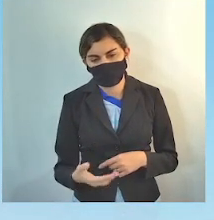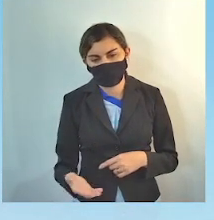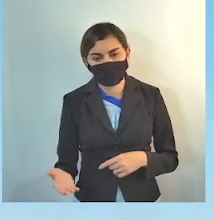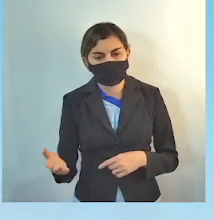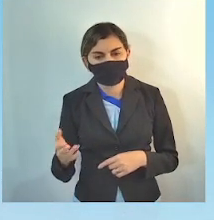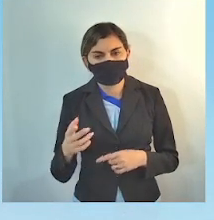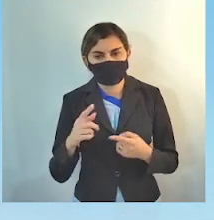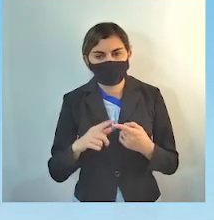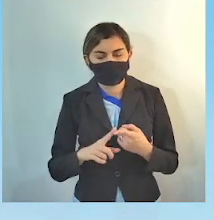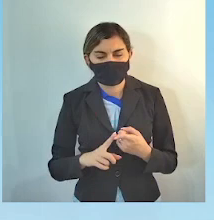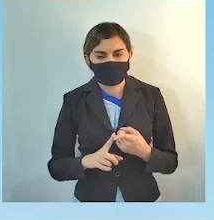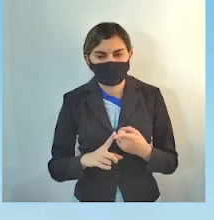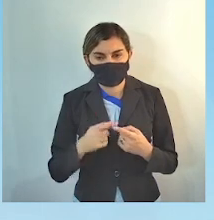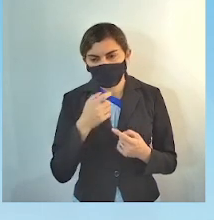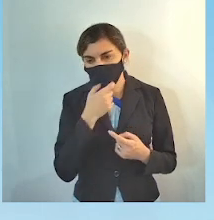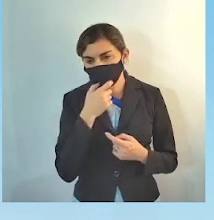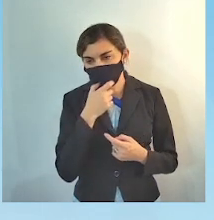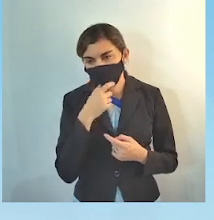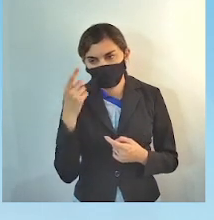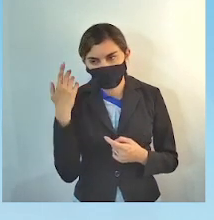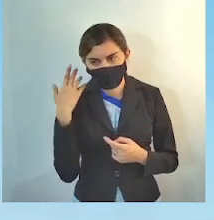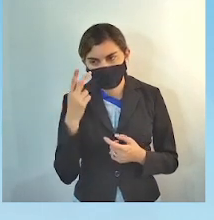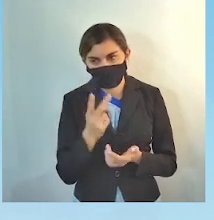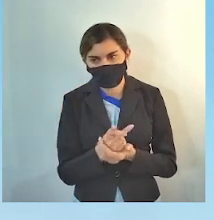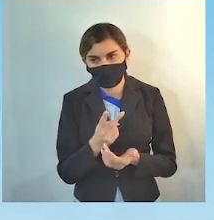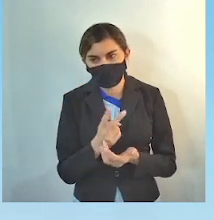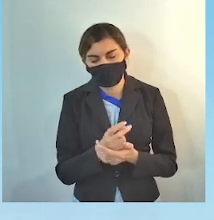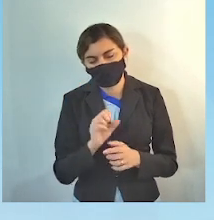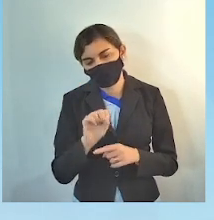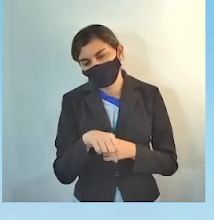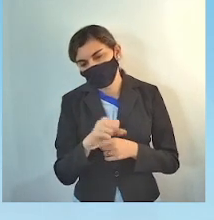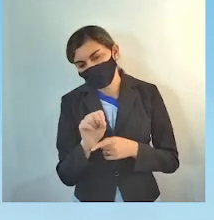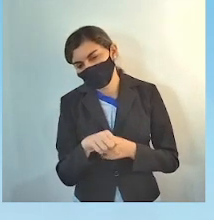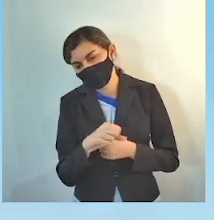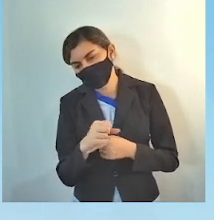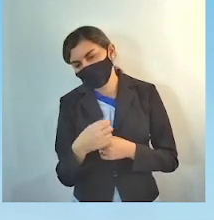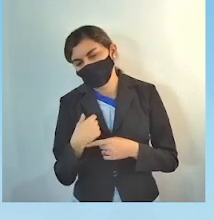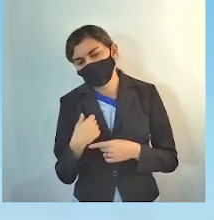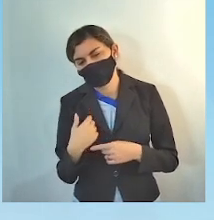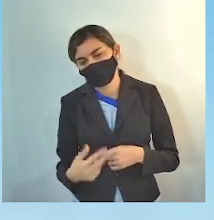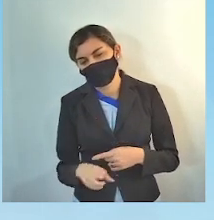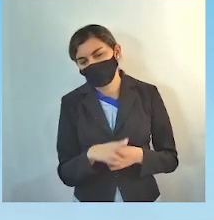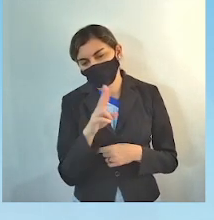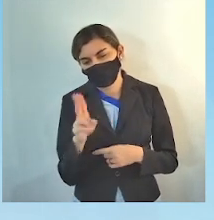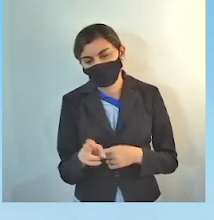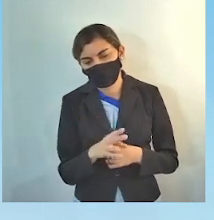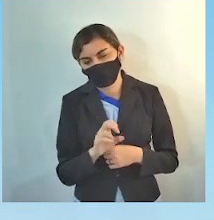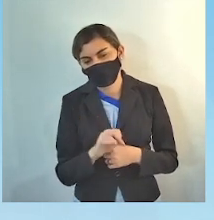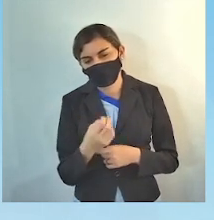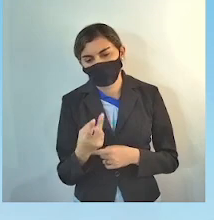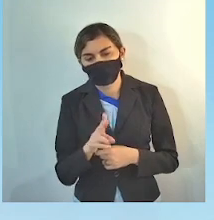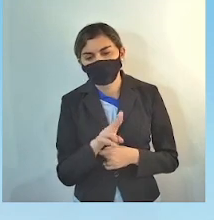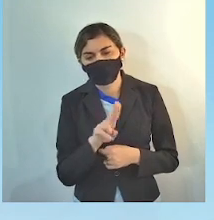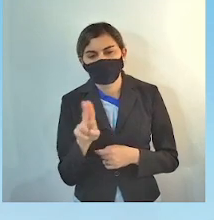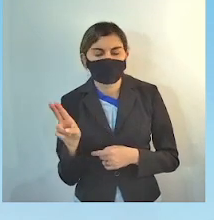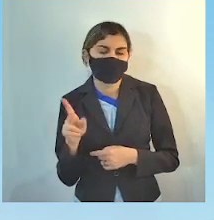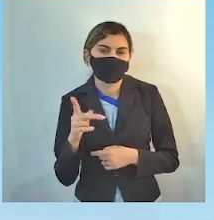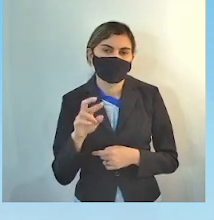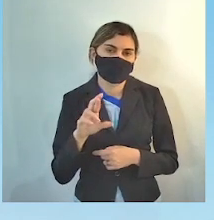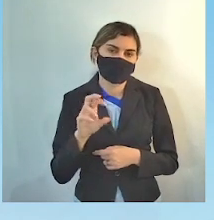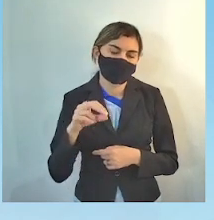We, you, they. Então, sempre que for sujeito, eu estou usando ali ou um nome ou um